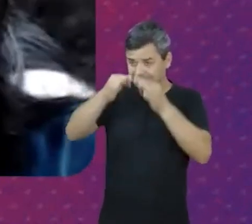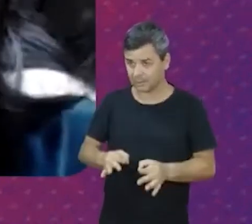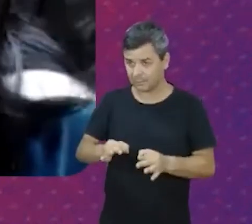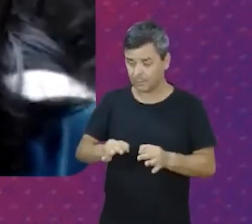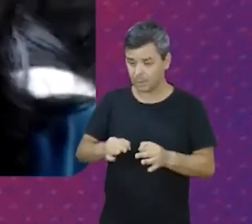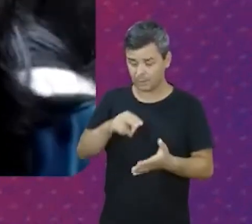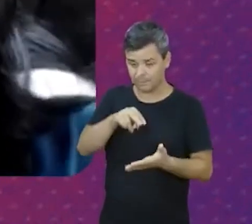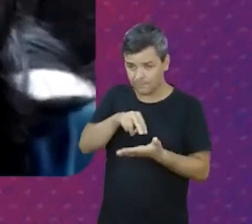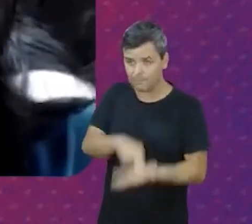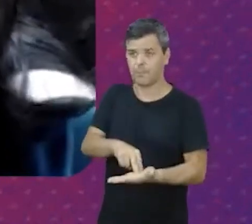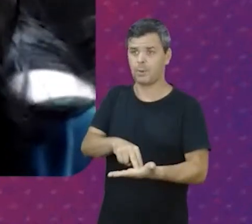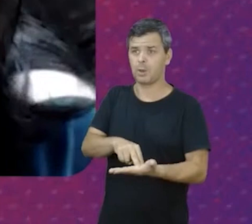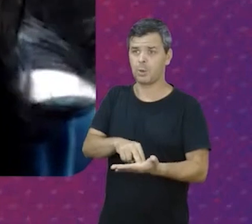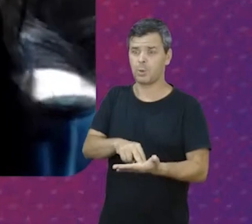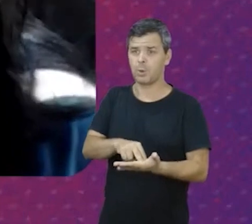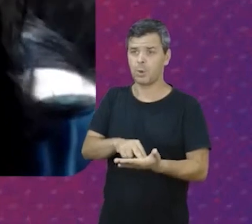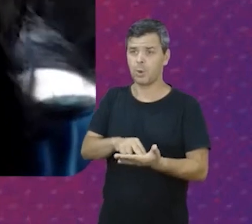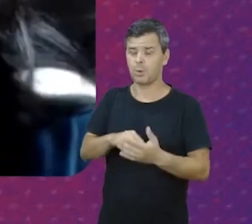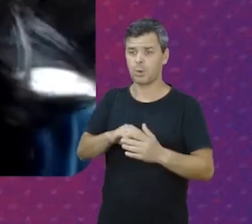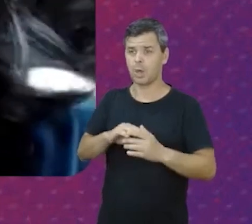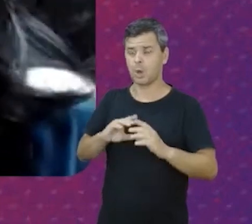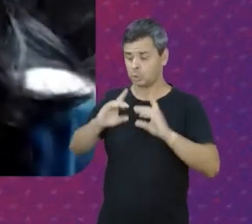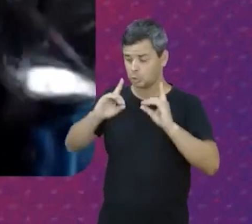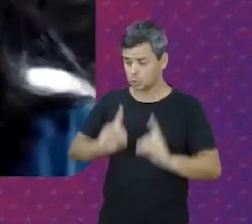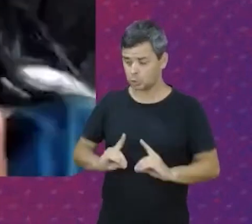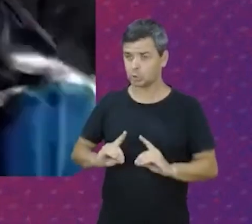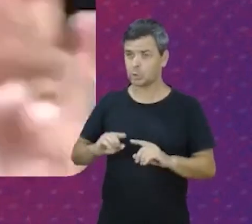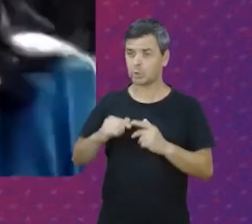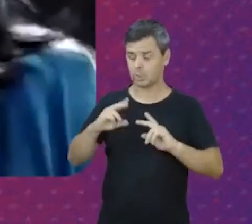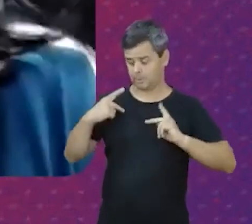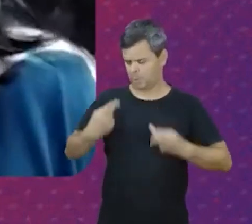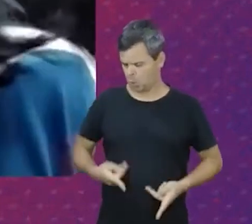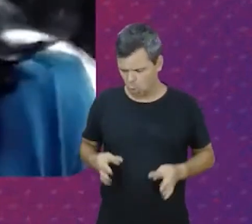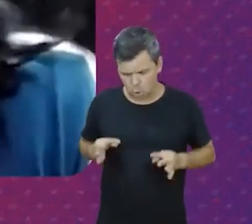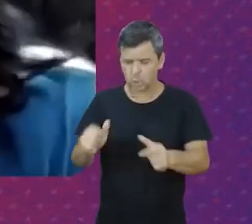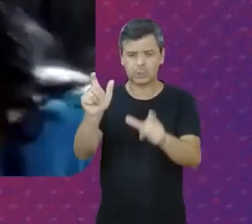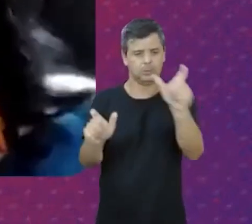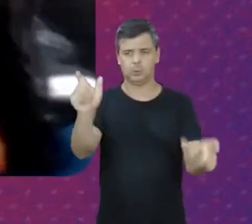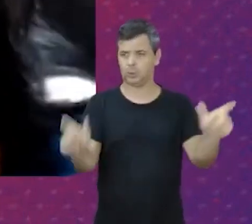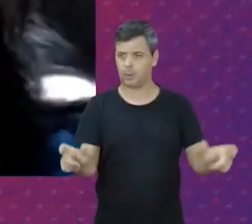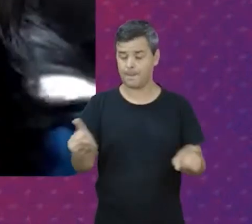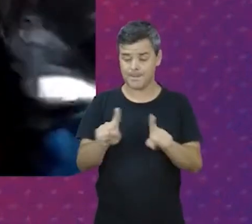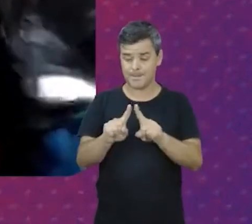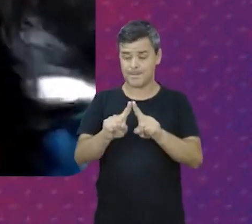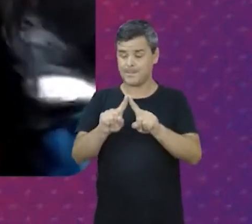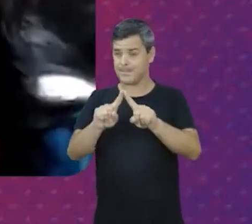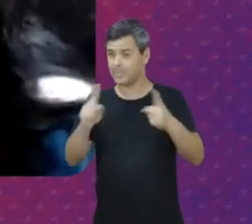que reafirmem a condição de dignidade dos seres humanos, todos eles, né?